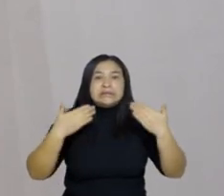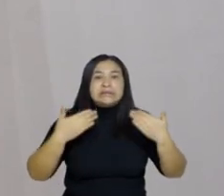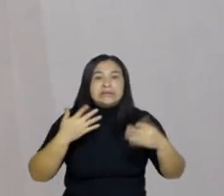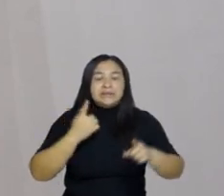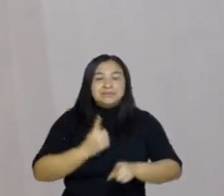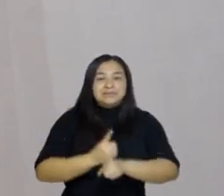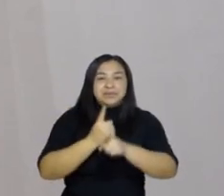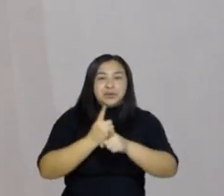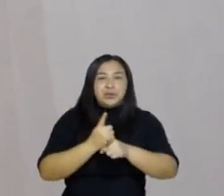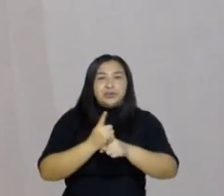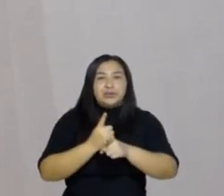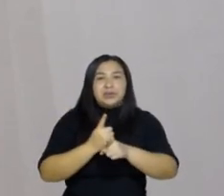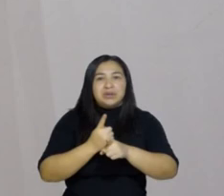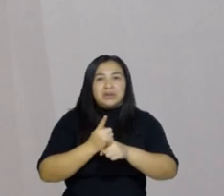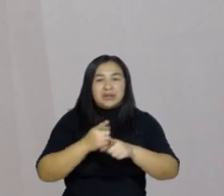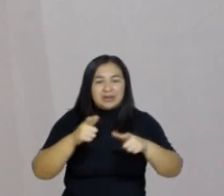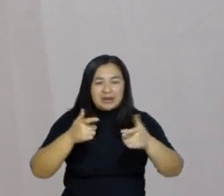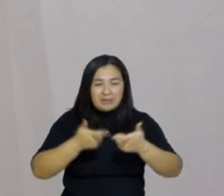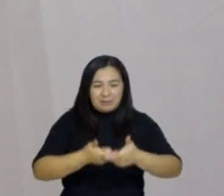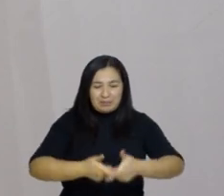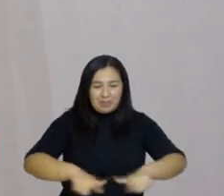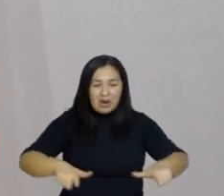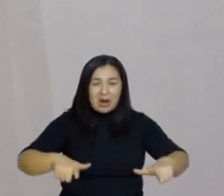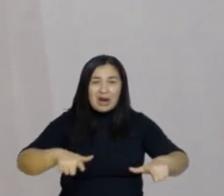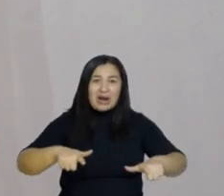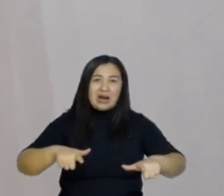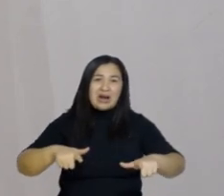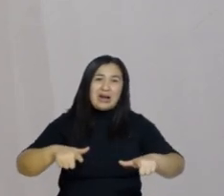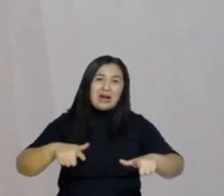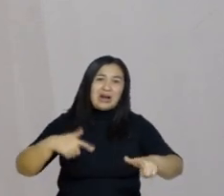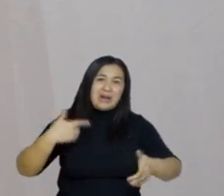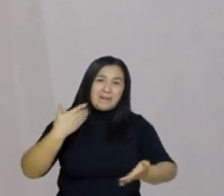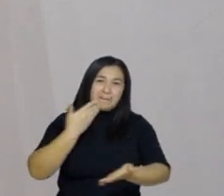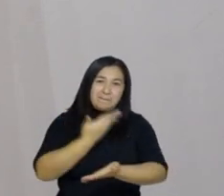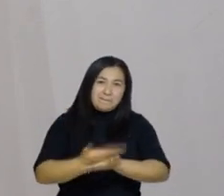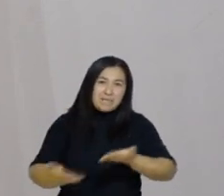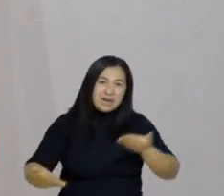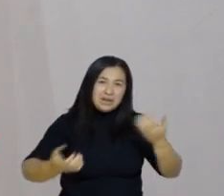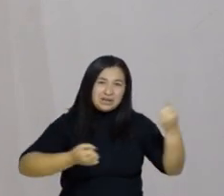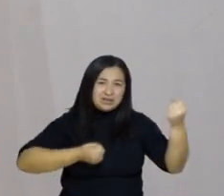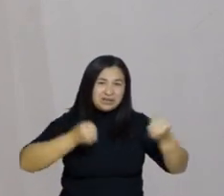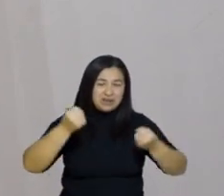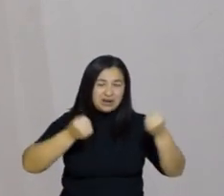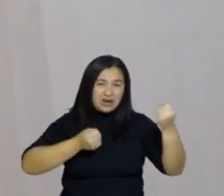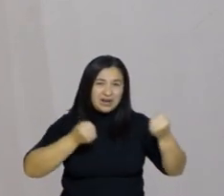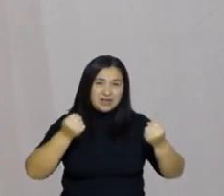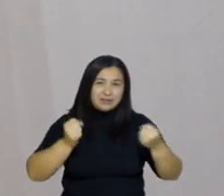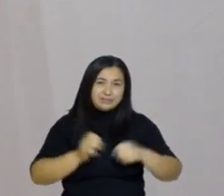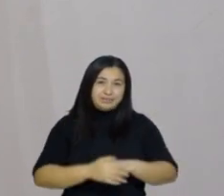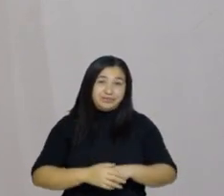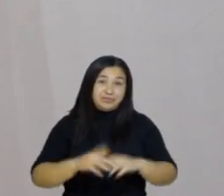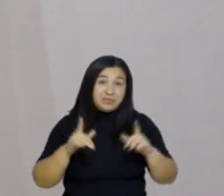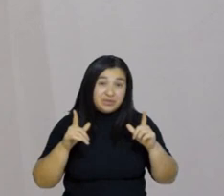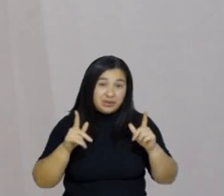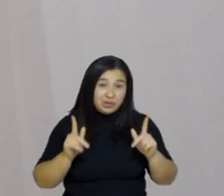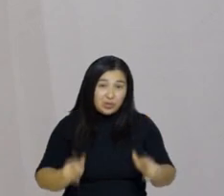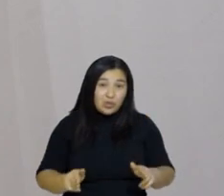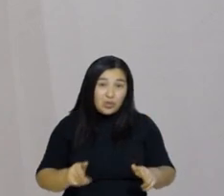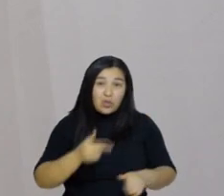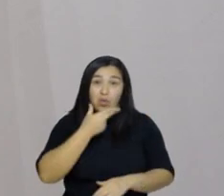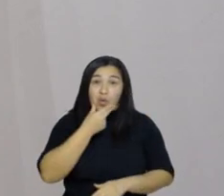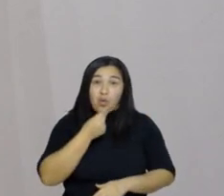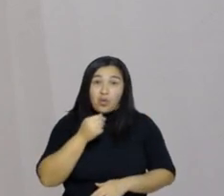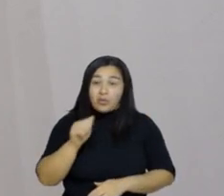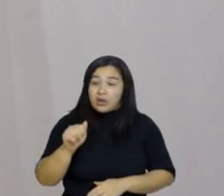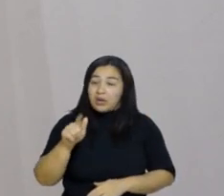acabamos batendo em um buraco, danificando a roda do carro, como aconteceu ontem com um líder lá de Agrolândia, um líder comunitário e